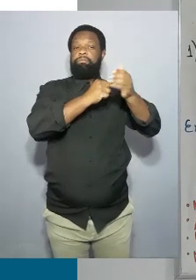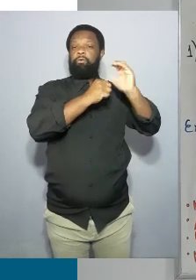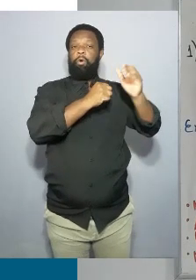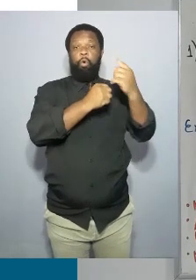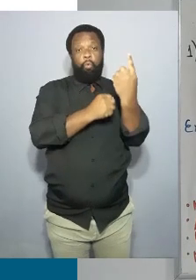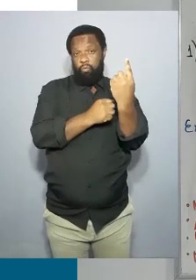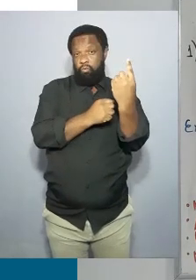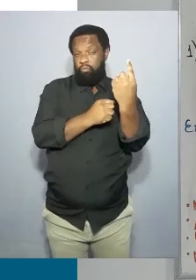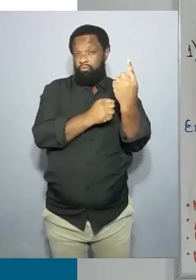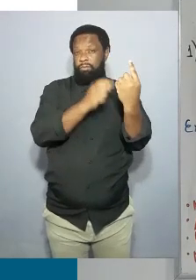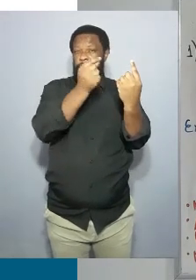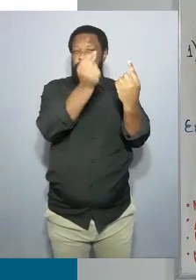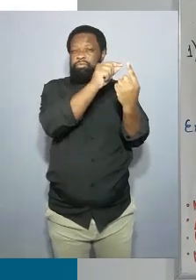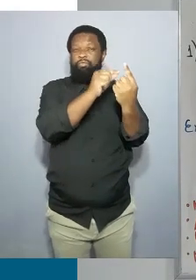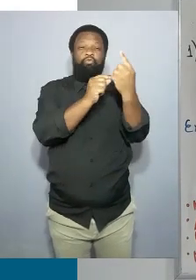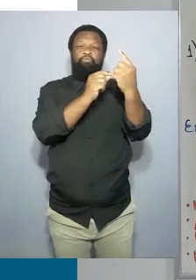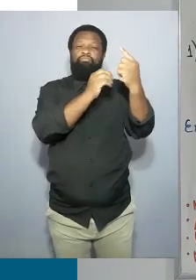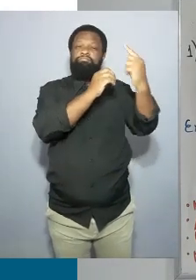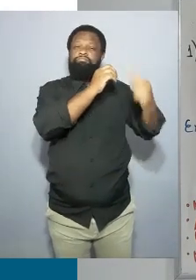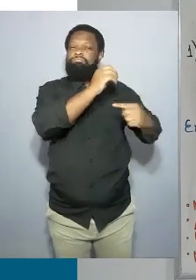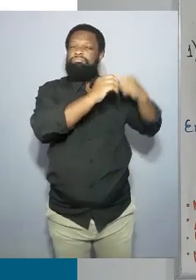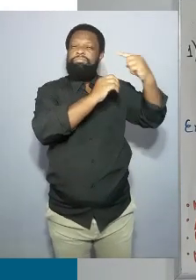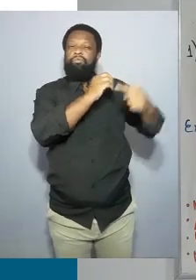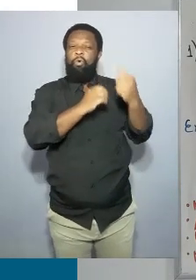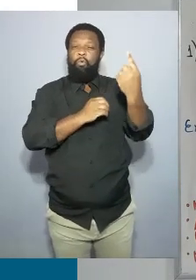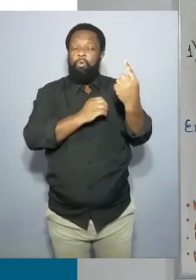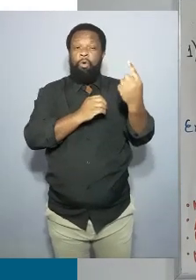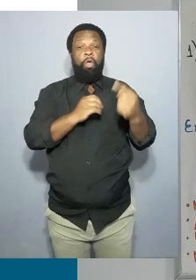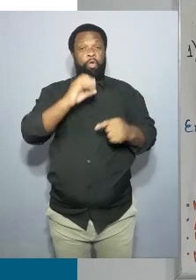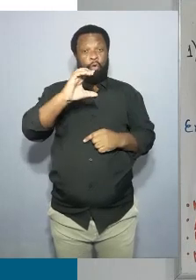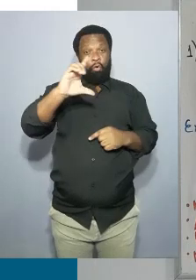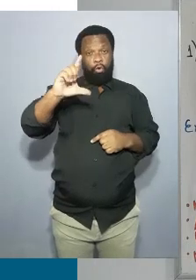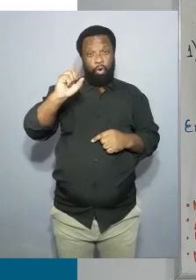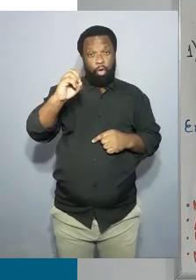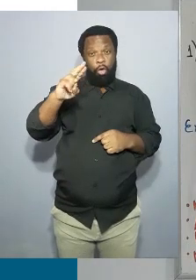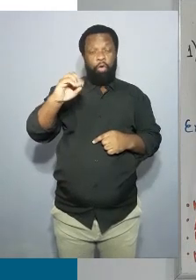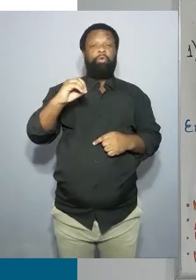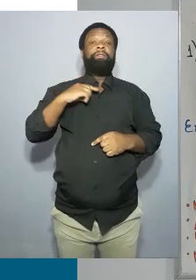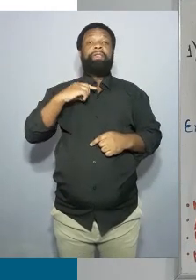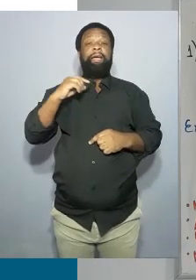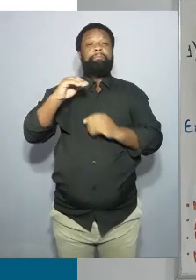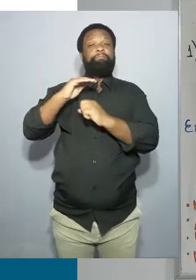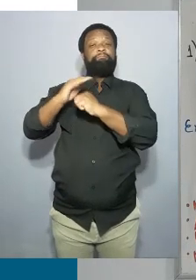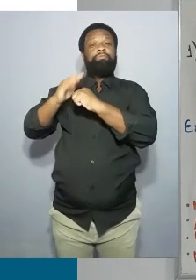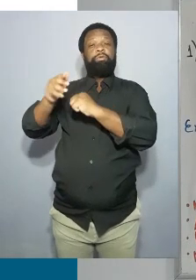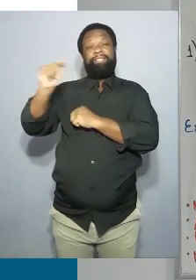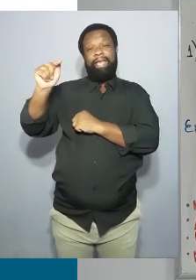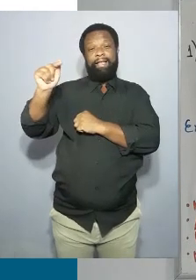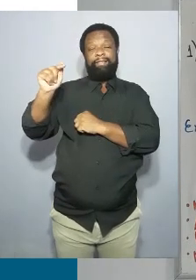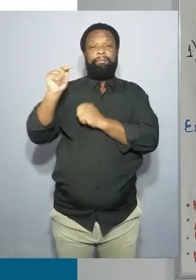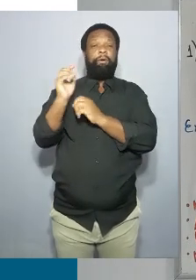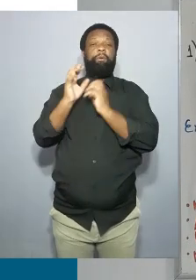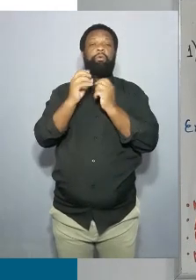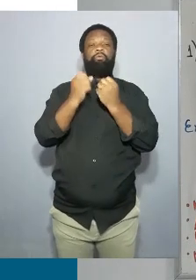bolinha representa esse único elétron na camada de valência, e o cloro tem 7. Então 1, 2, 3,